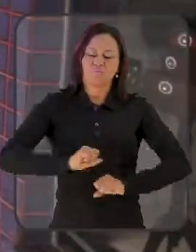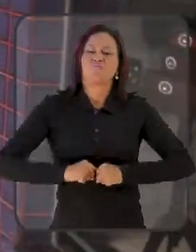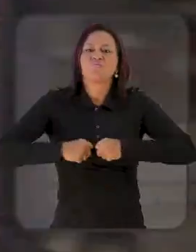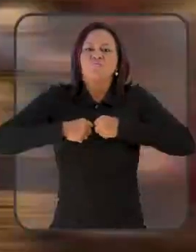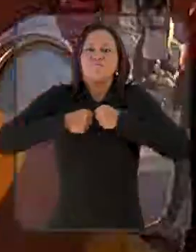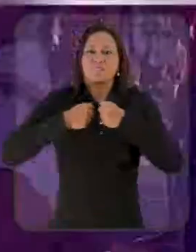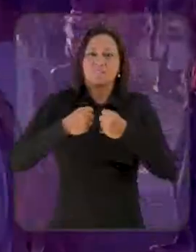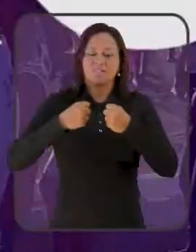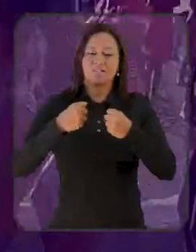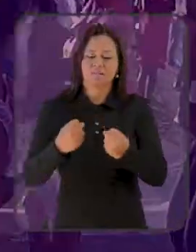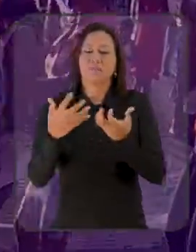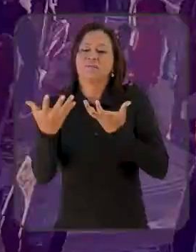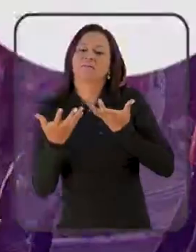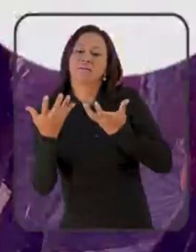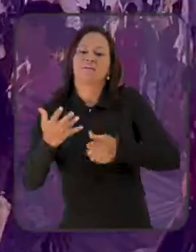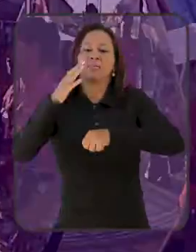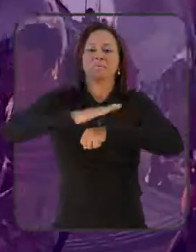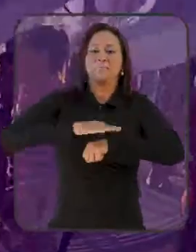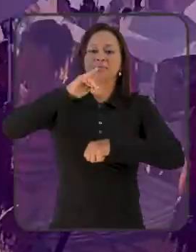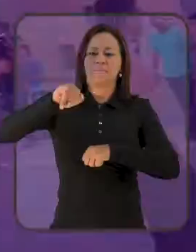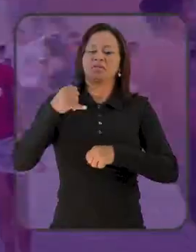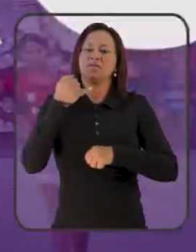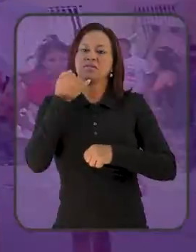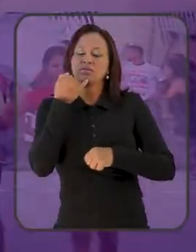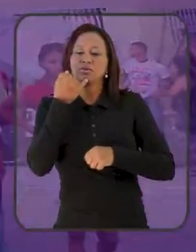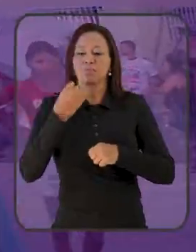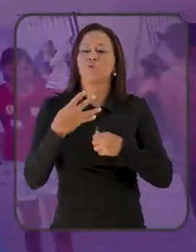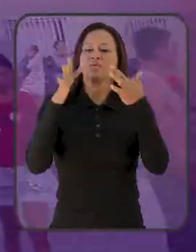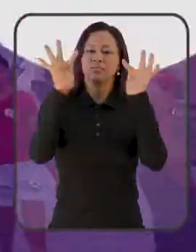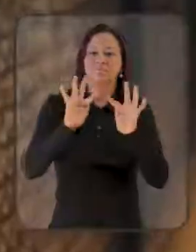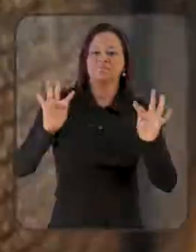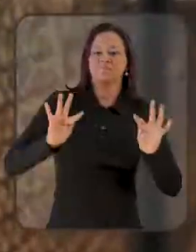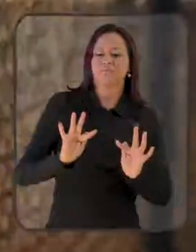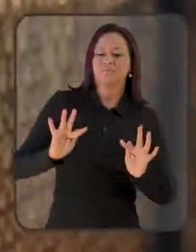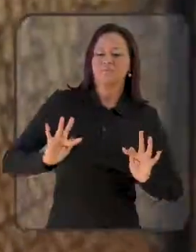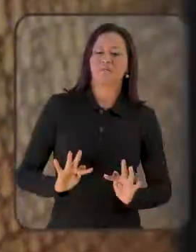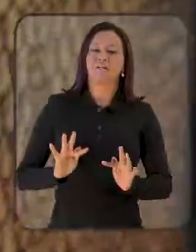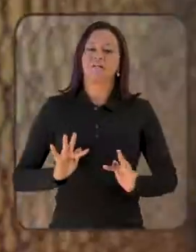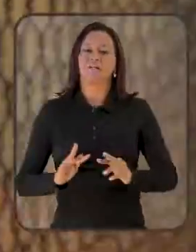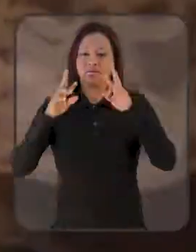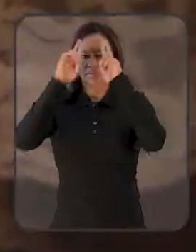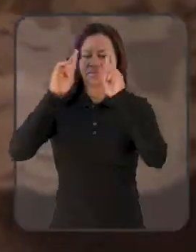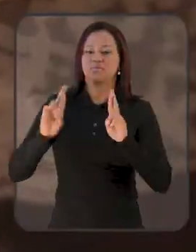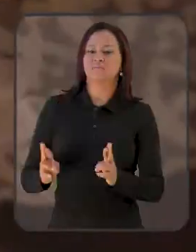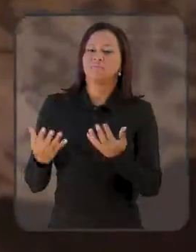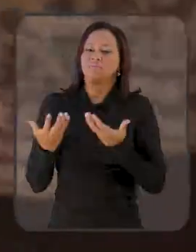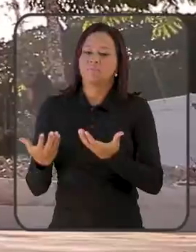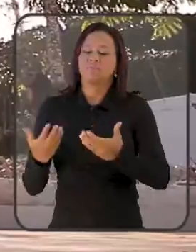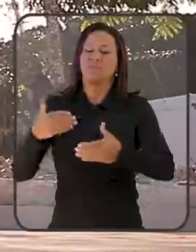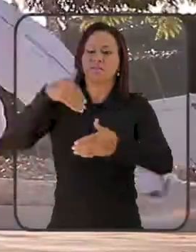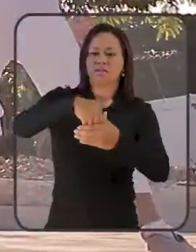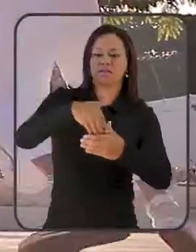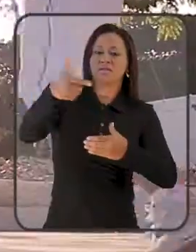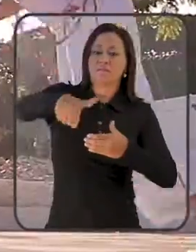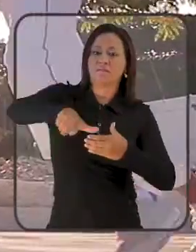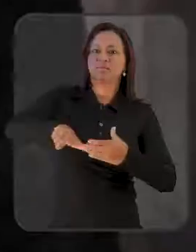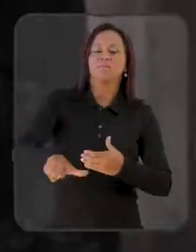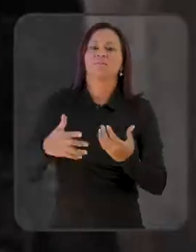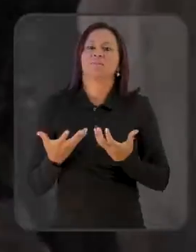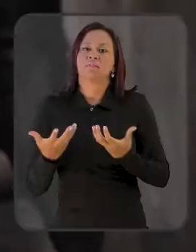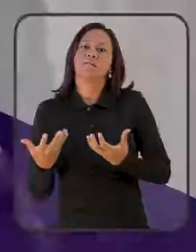mole não. Quero mais João, eu quero mais João. Tô de boa, tô feliz, não como reggae